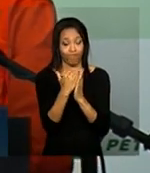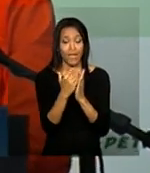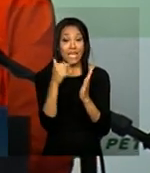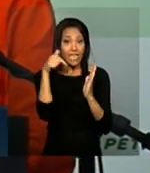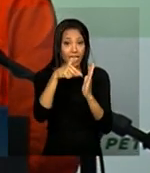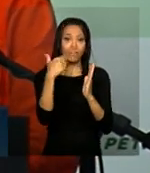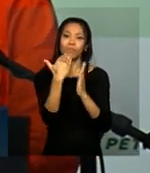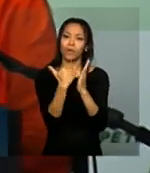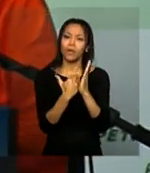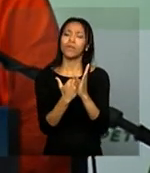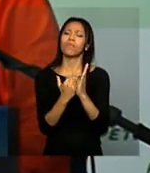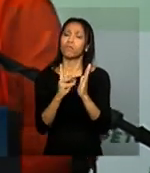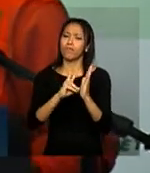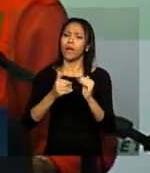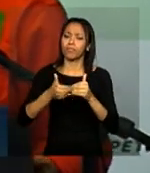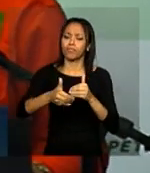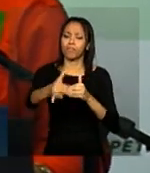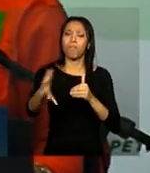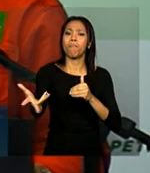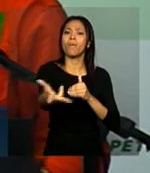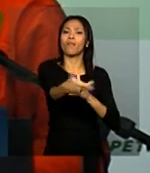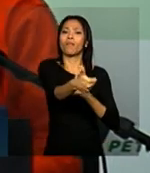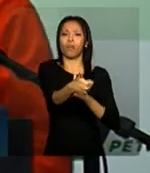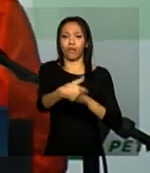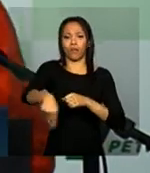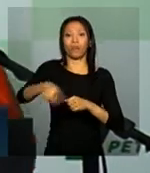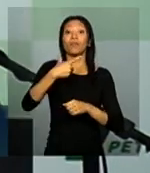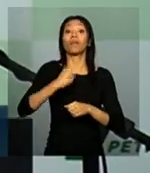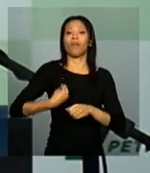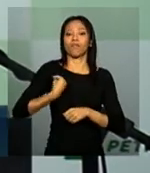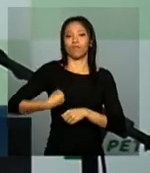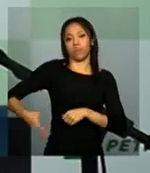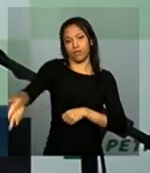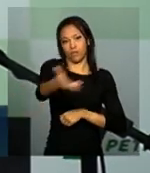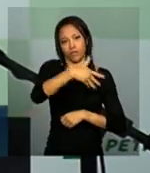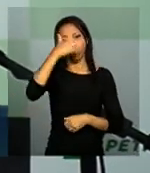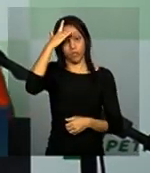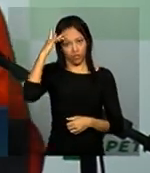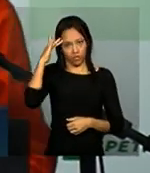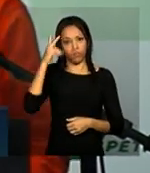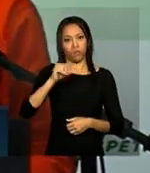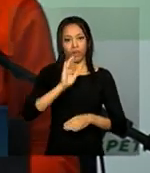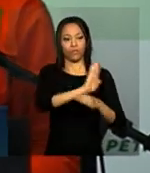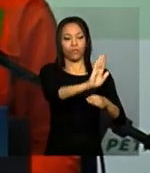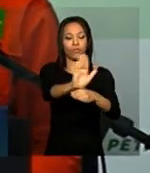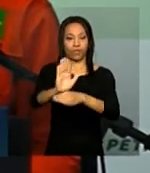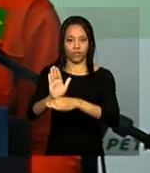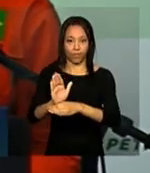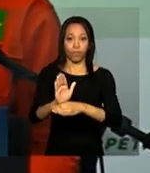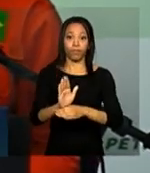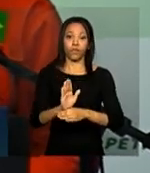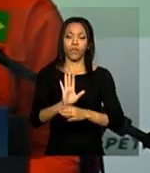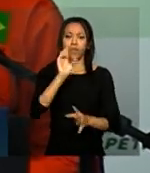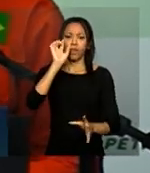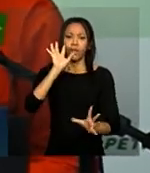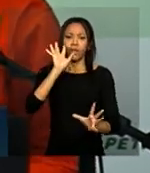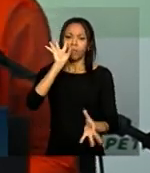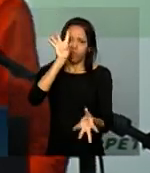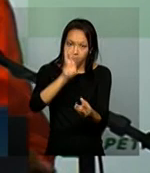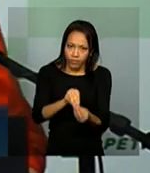vai melhorar e muito a vida das pessoas. Por fim, eu quero dizer para vocês